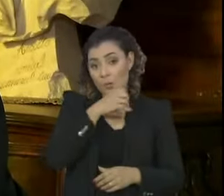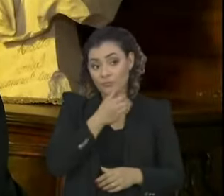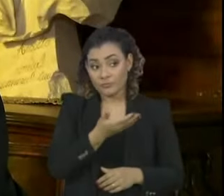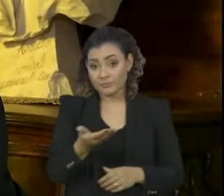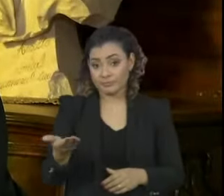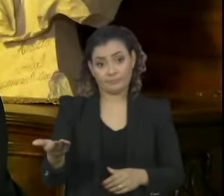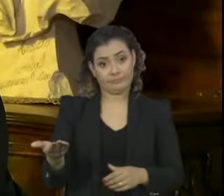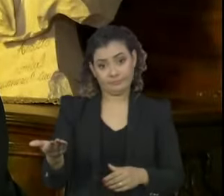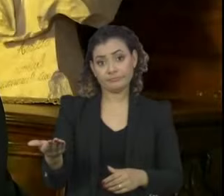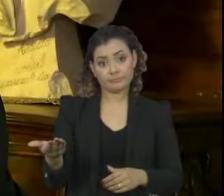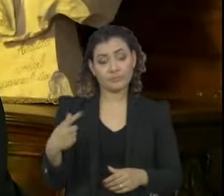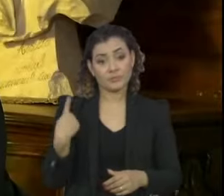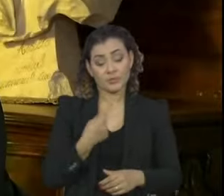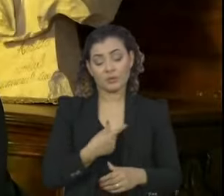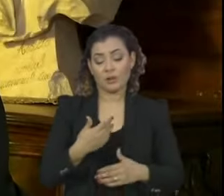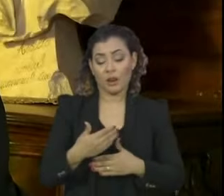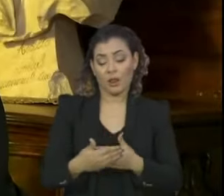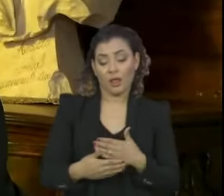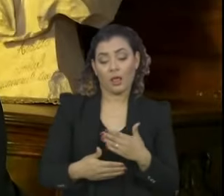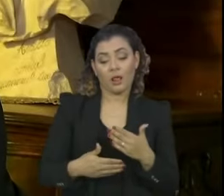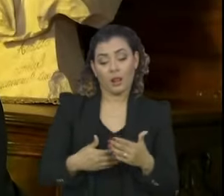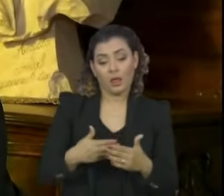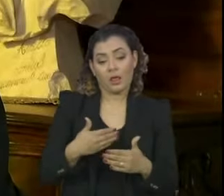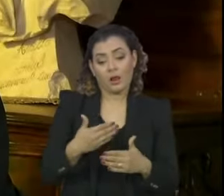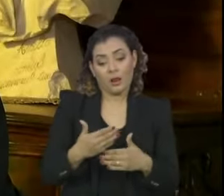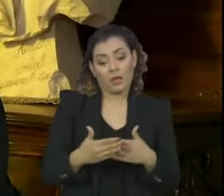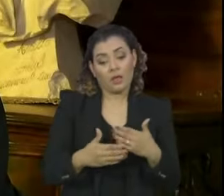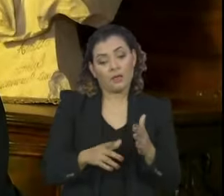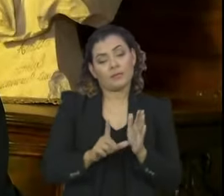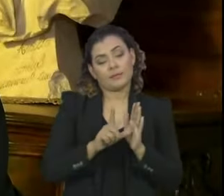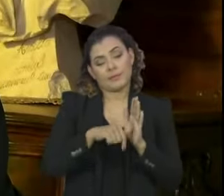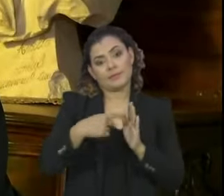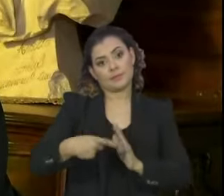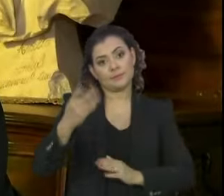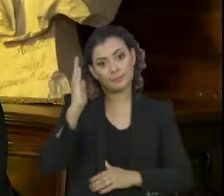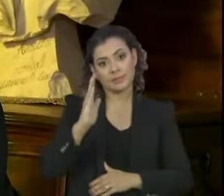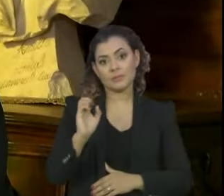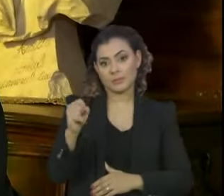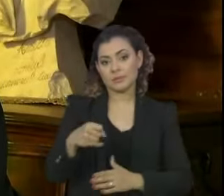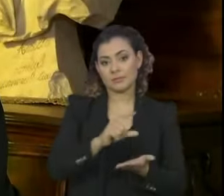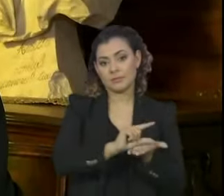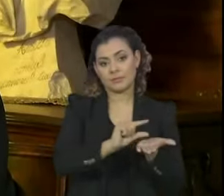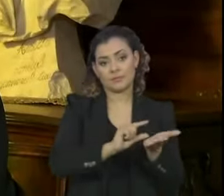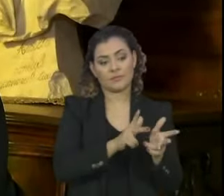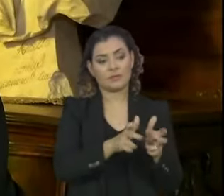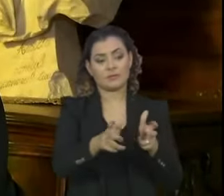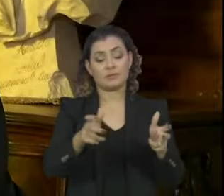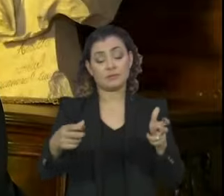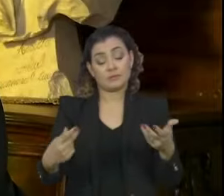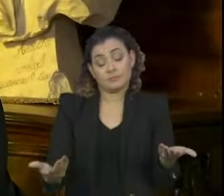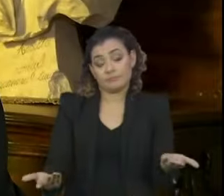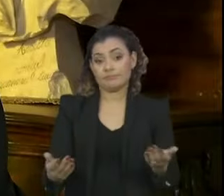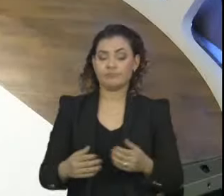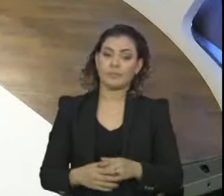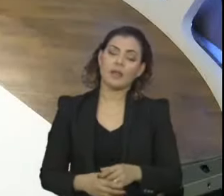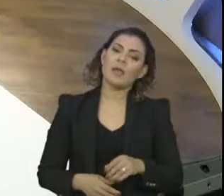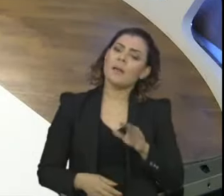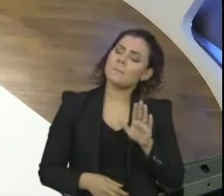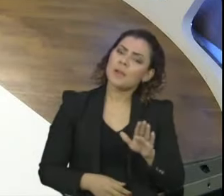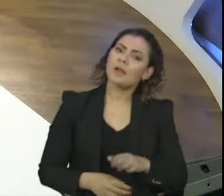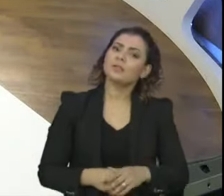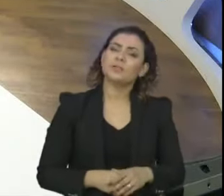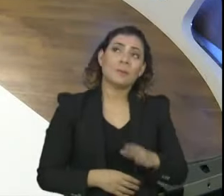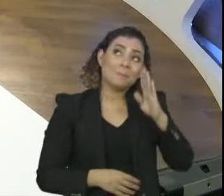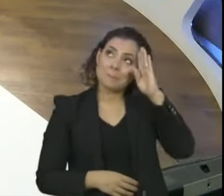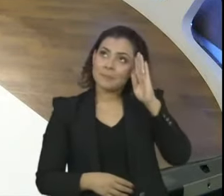nós estamos muito devagar e estamos atrasados na questão da vacinação e sobretudo